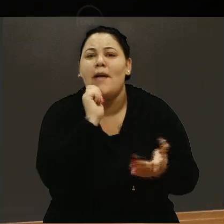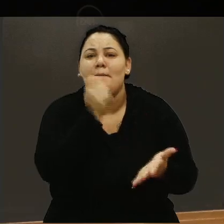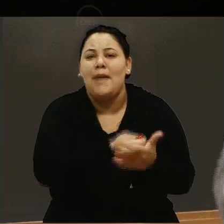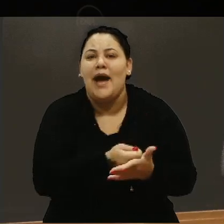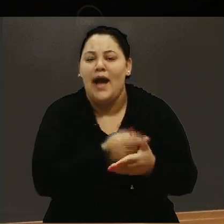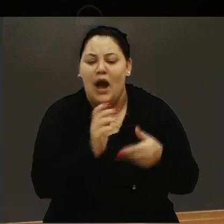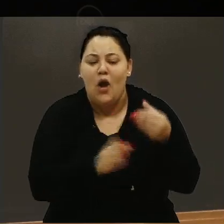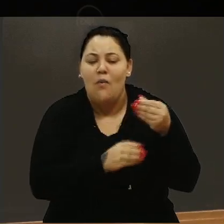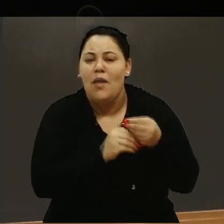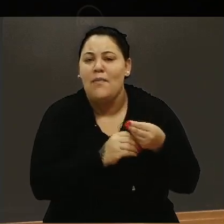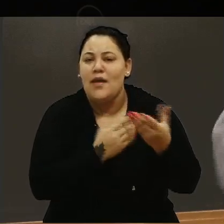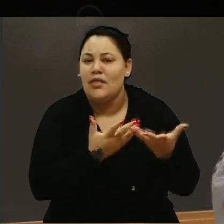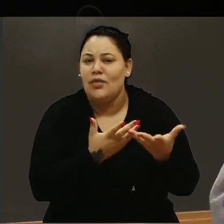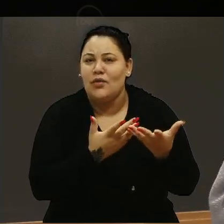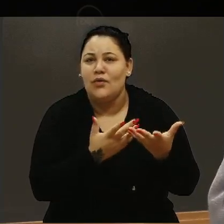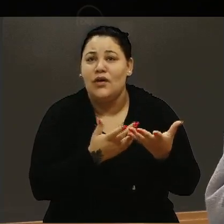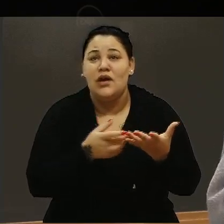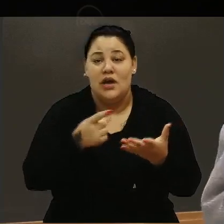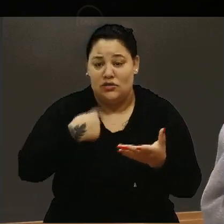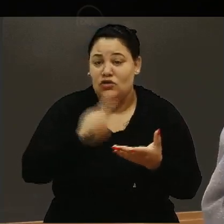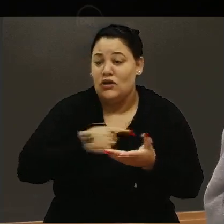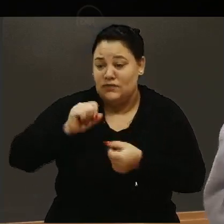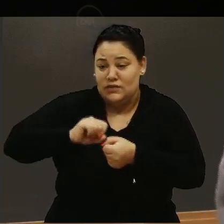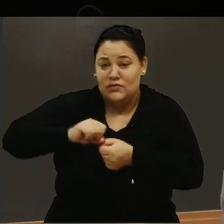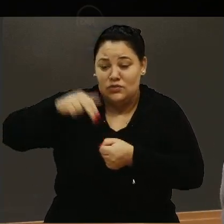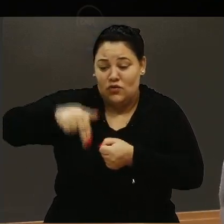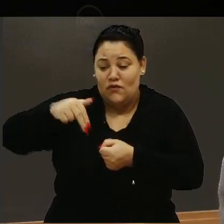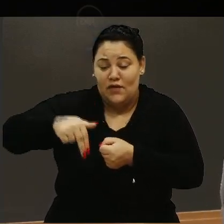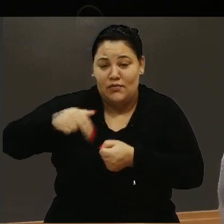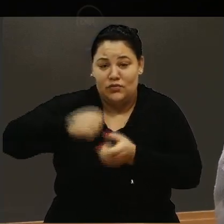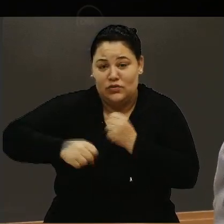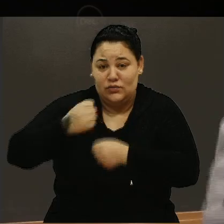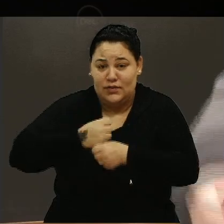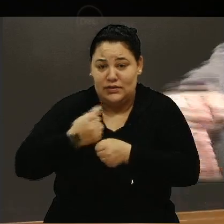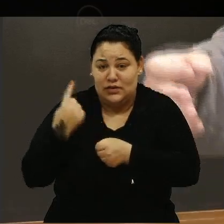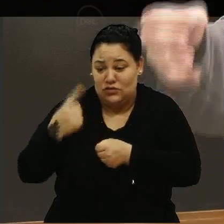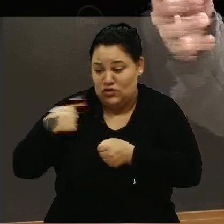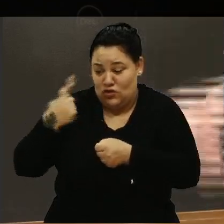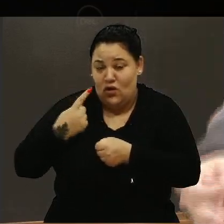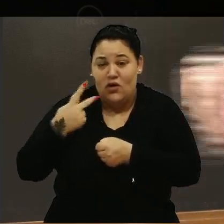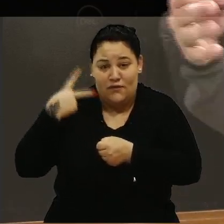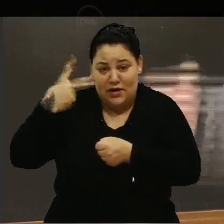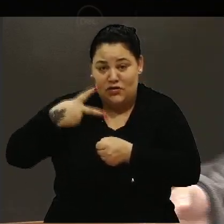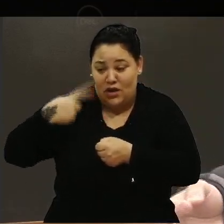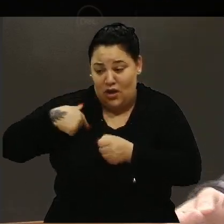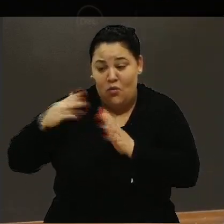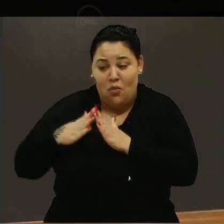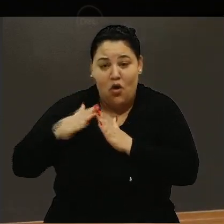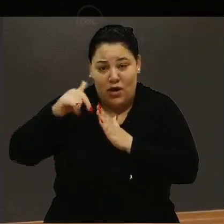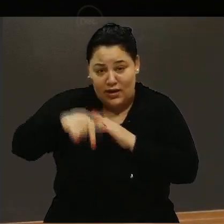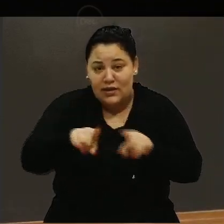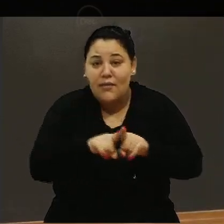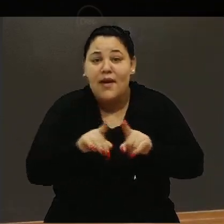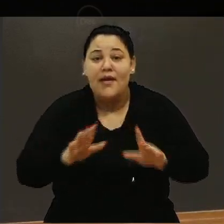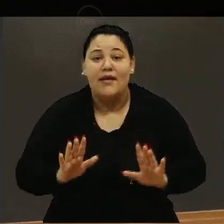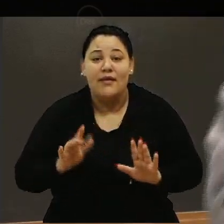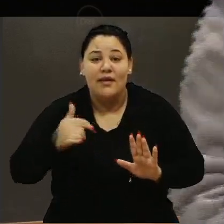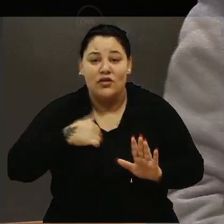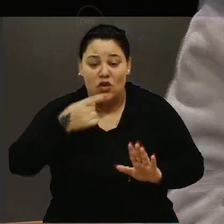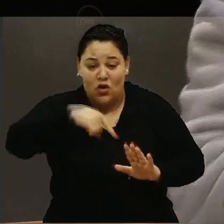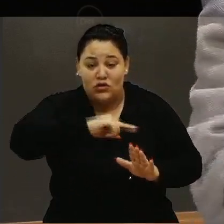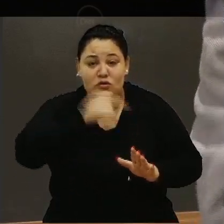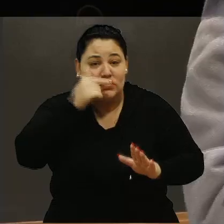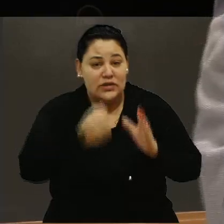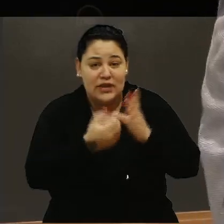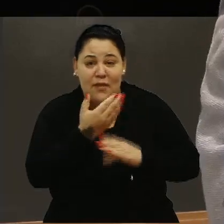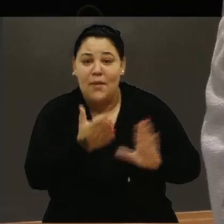do ano passado, e digo nós, porque embora eu não fosse vereador, eu moro aqui. E nós estamos propondo, consegui propor, correndo,